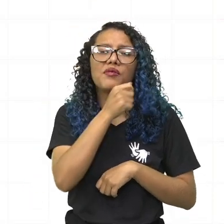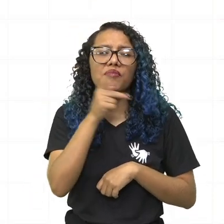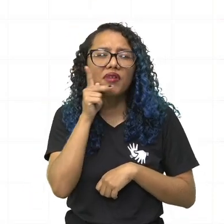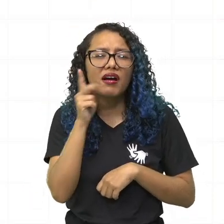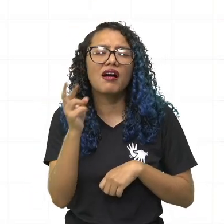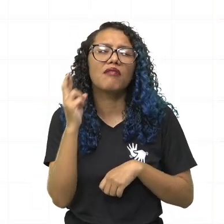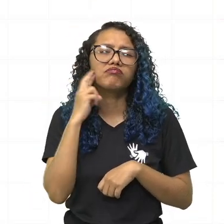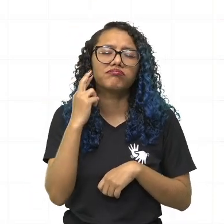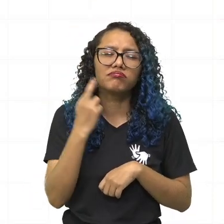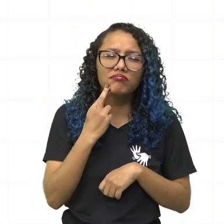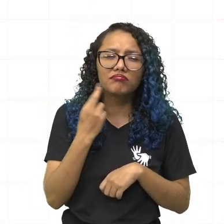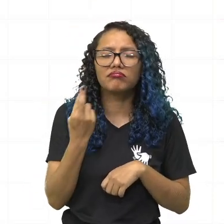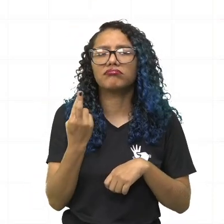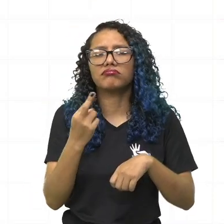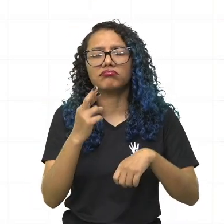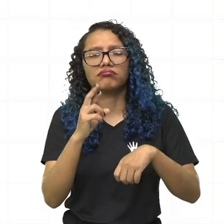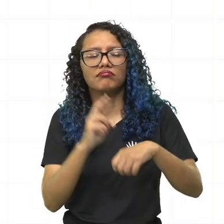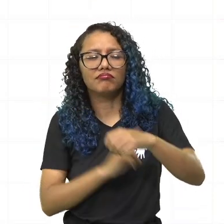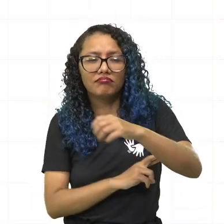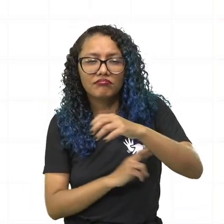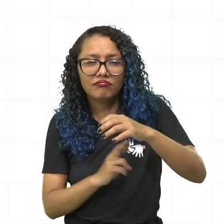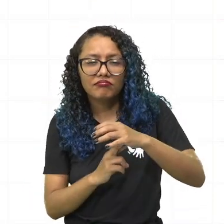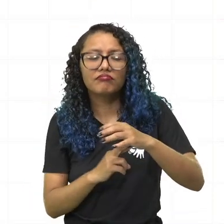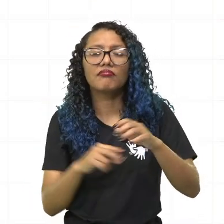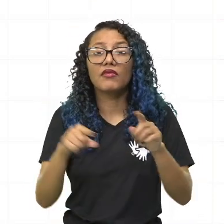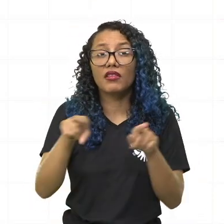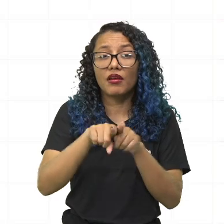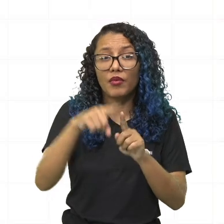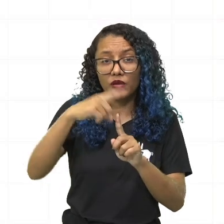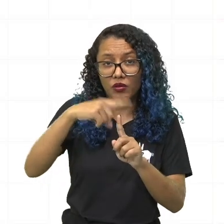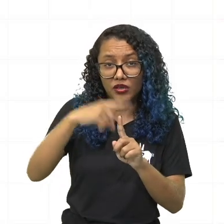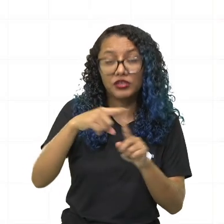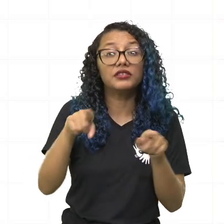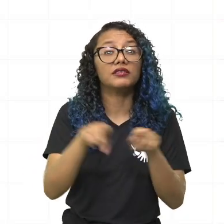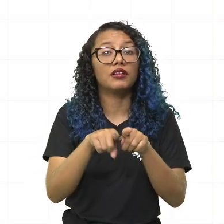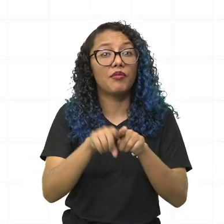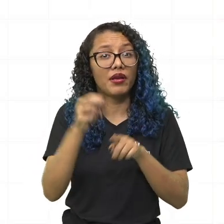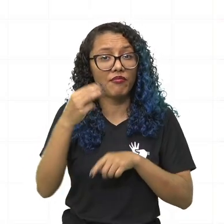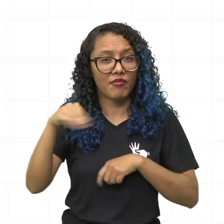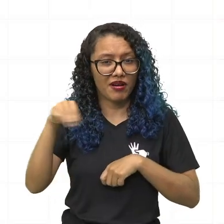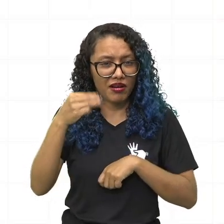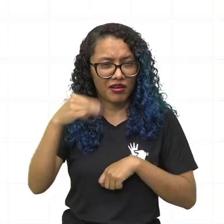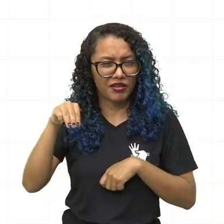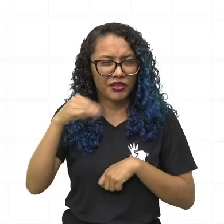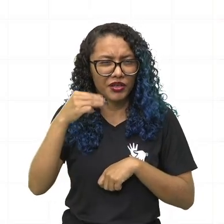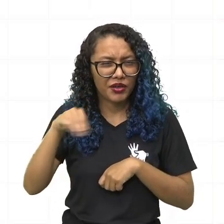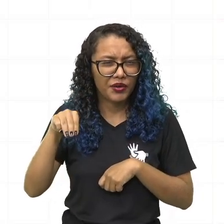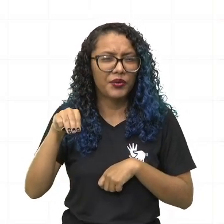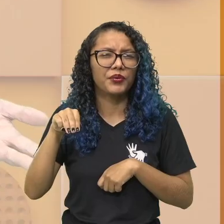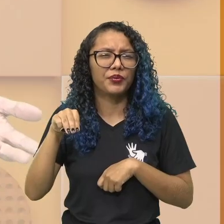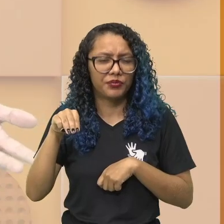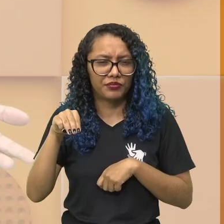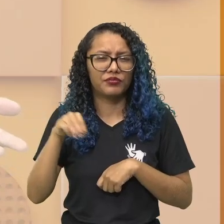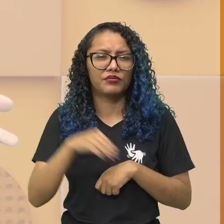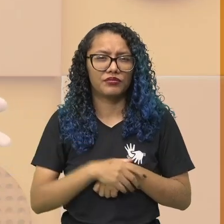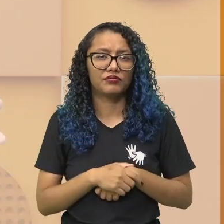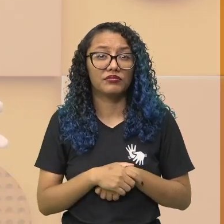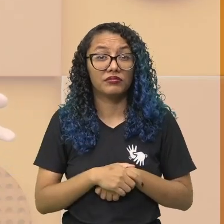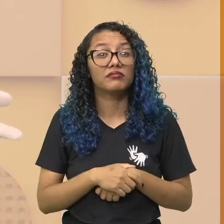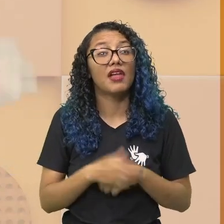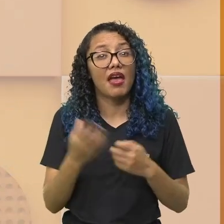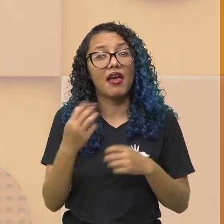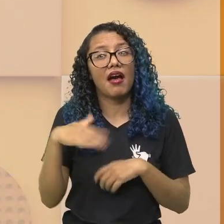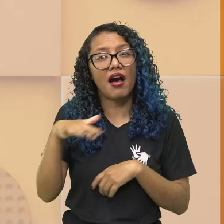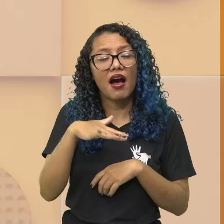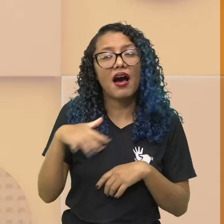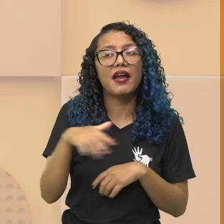uma parte ali do Tocantins e até mesmo uma parte do Maranhão, né, que tem uma outra que é uma área de transição,